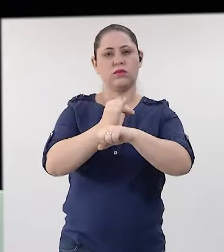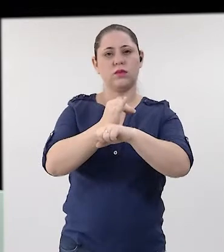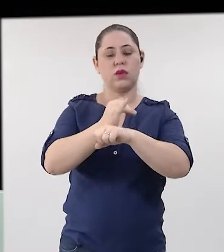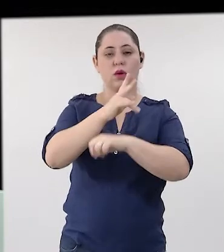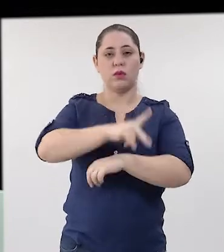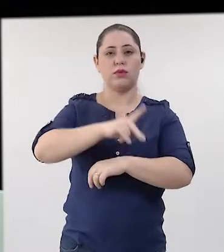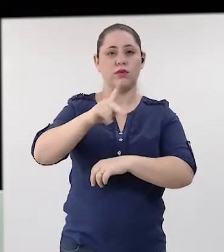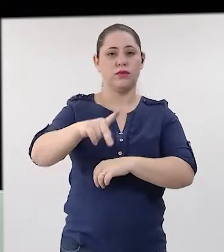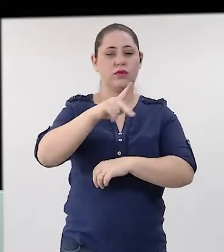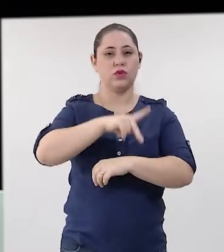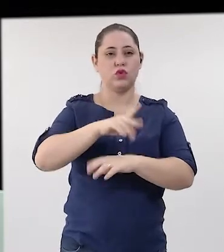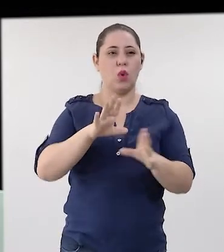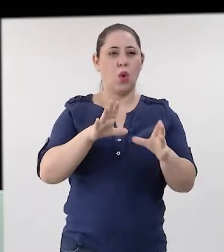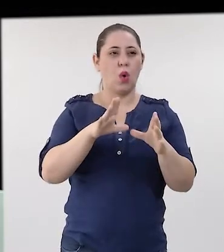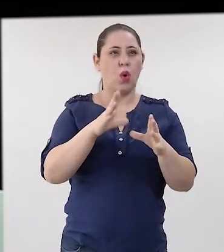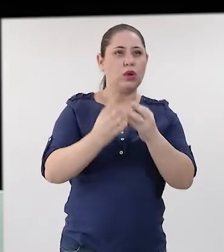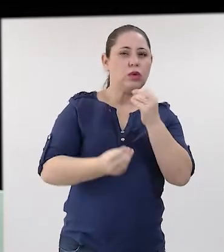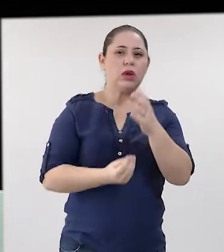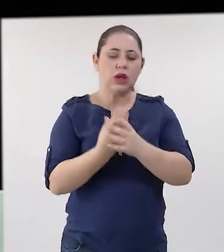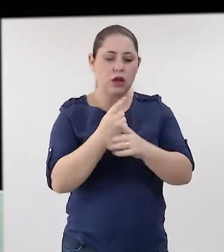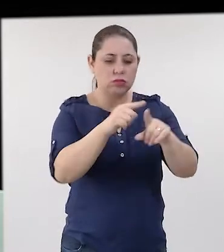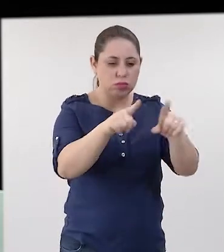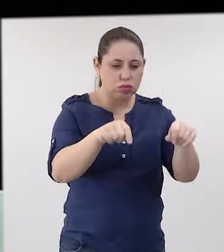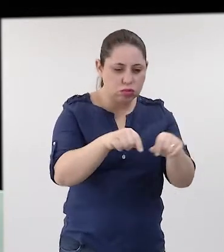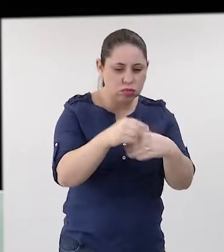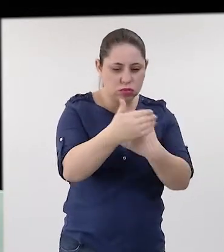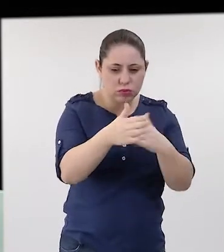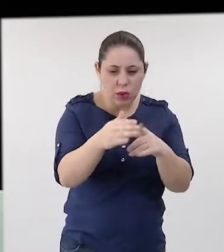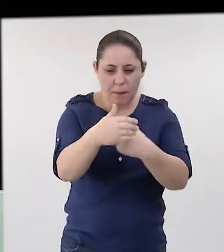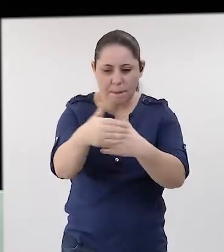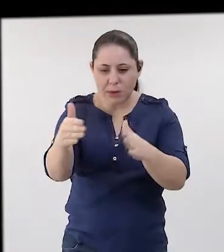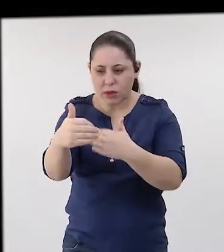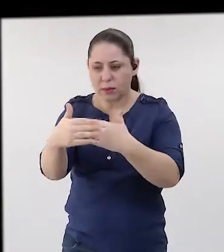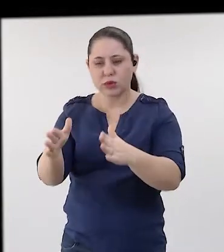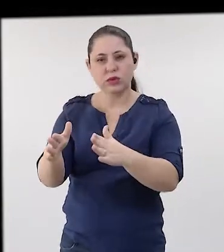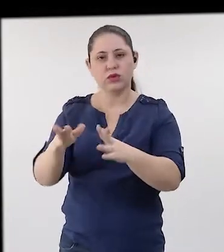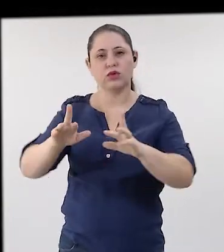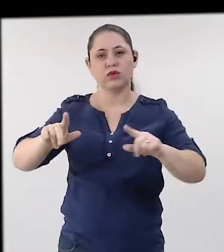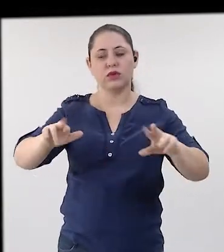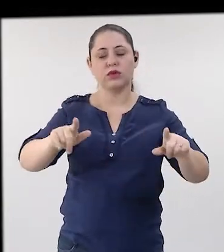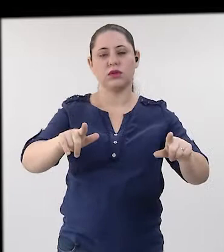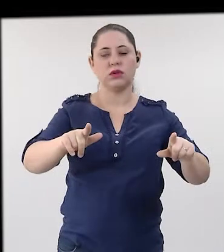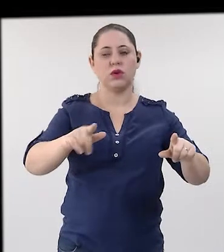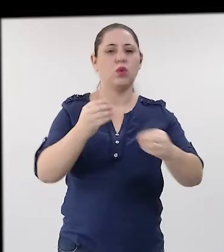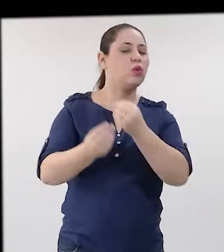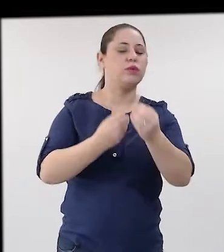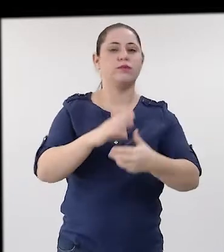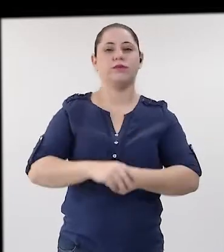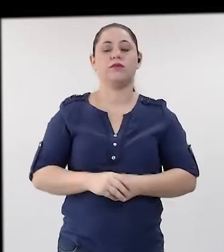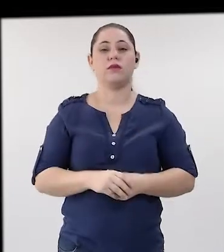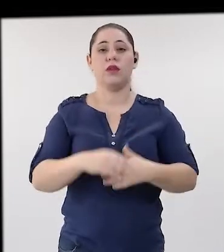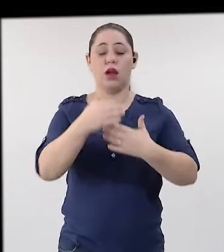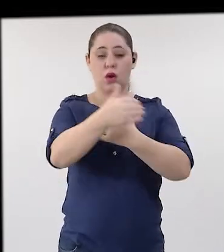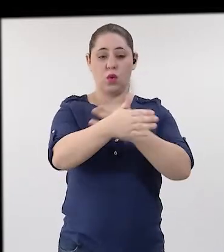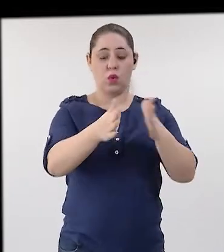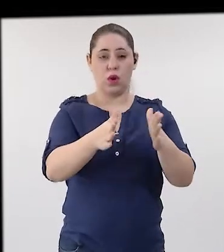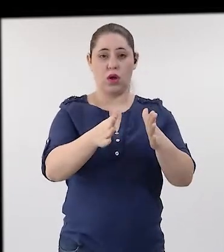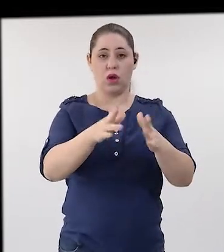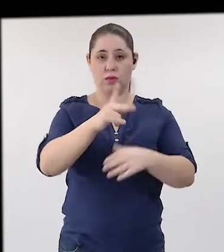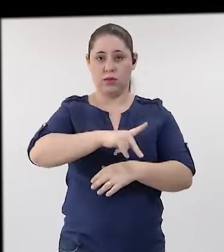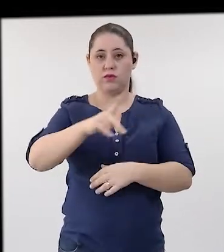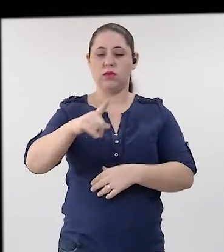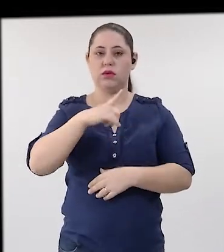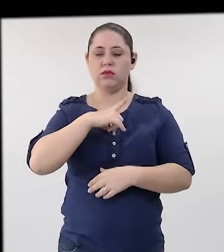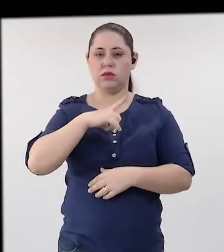virtuais? O professor é como se ele montasse em pequenas salas de aula dentro do aplicativo? Como é que é? A gente optou pela segmentação por